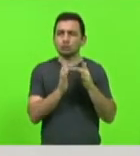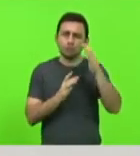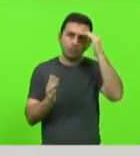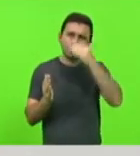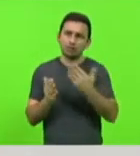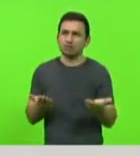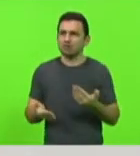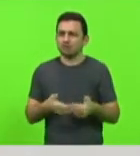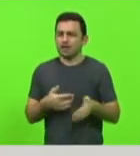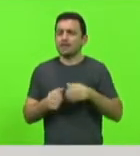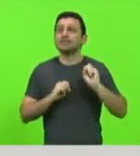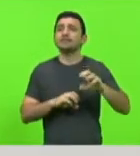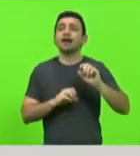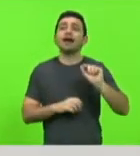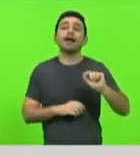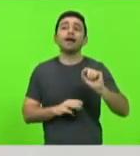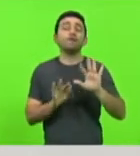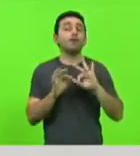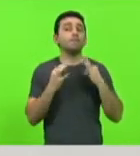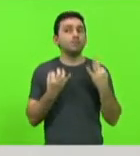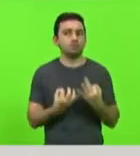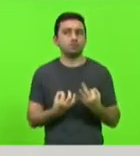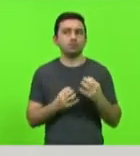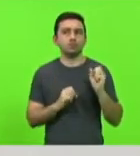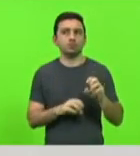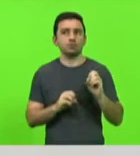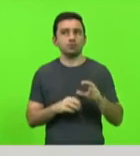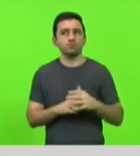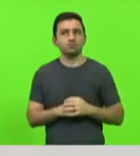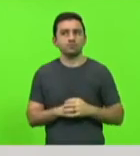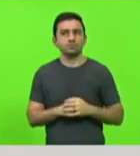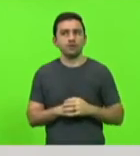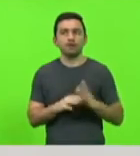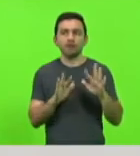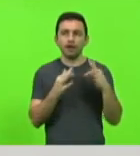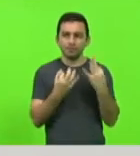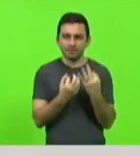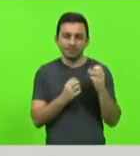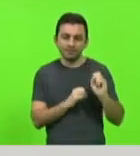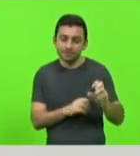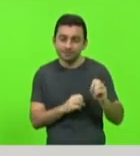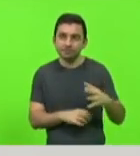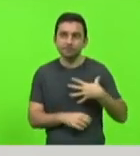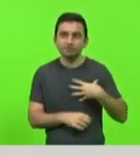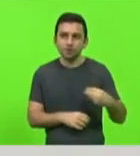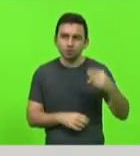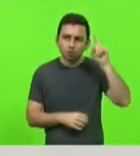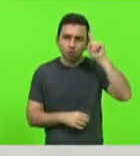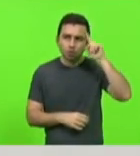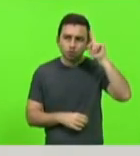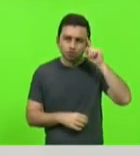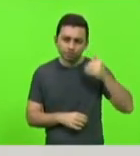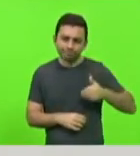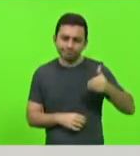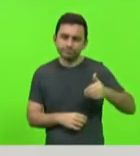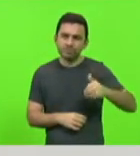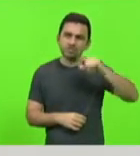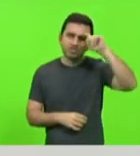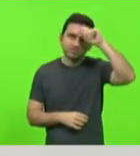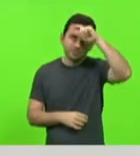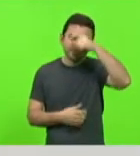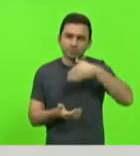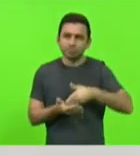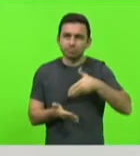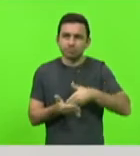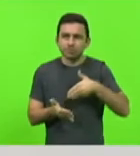tem que ensinar isso são os pais. Então, os pais estão lá ensinando o seu filho, dia a dia, com todas as dificuldades, pagando suas